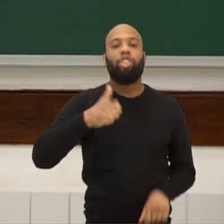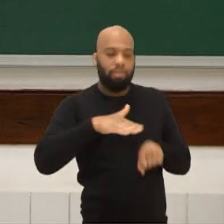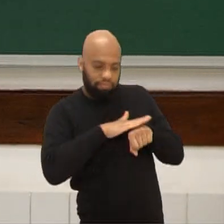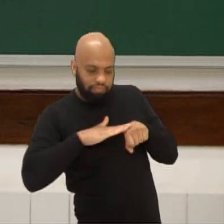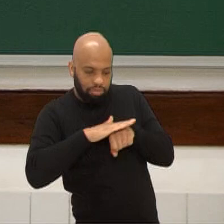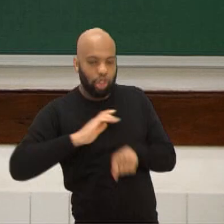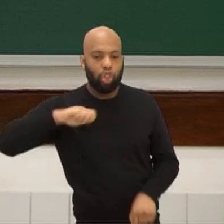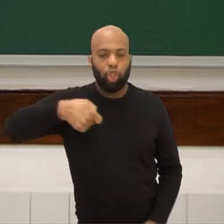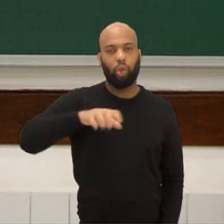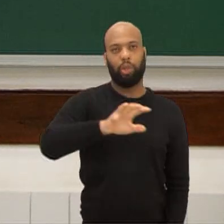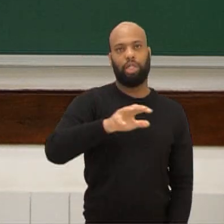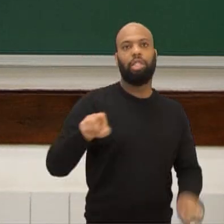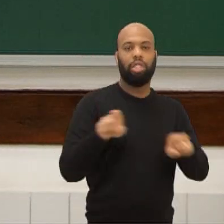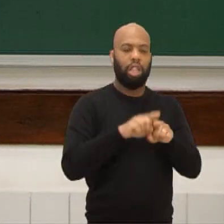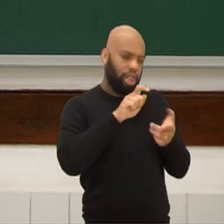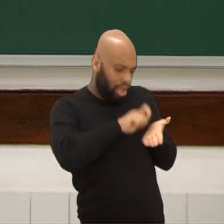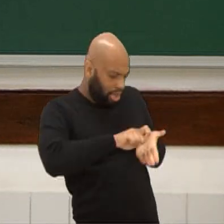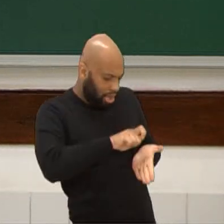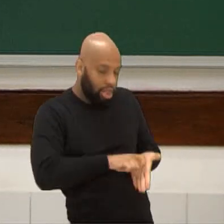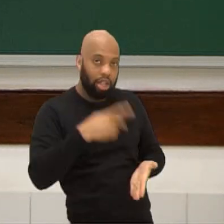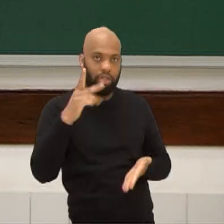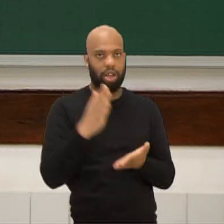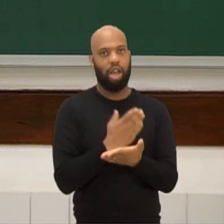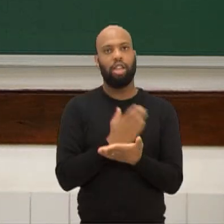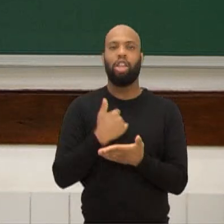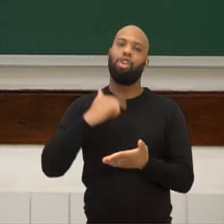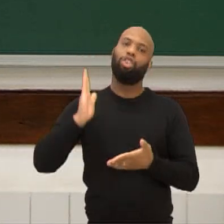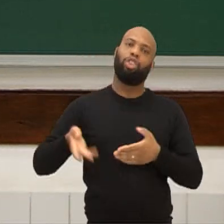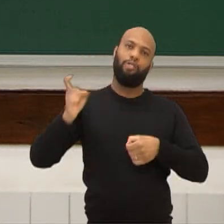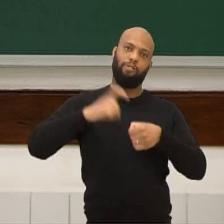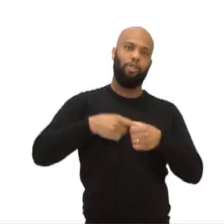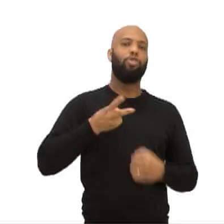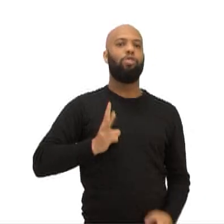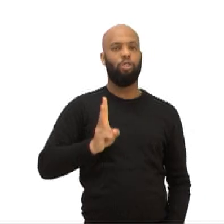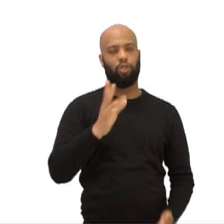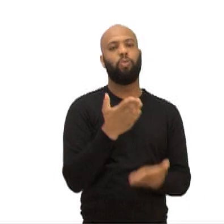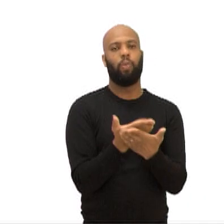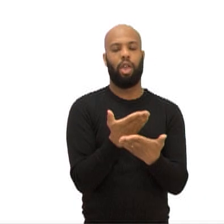ginástica circense. Relata no seu caderno e daqui a pouco a gente volta para continuar nossa aula.